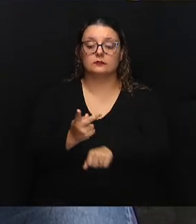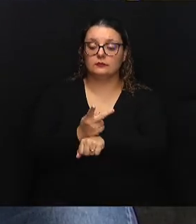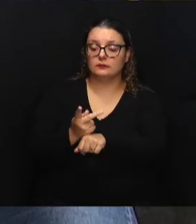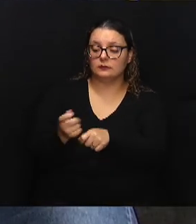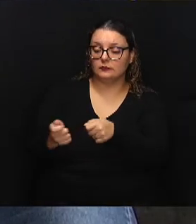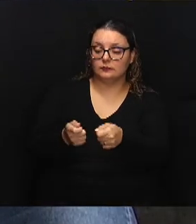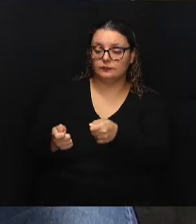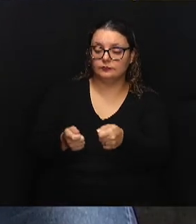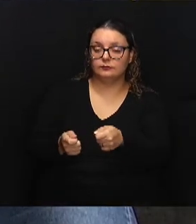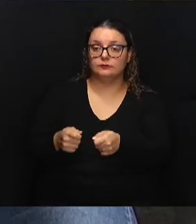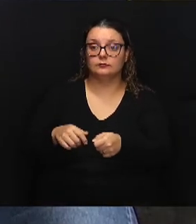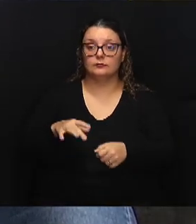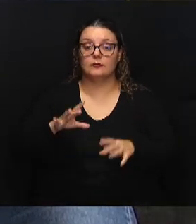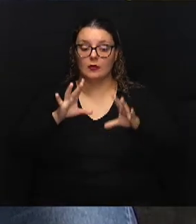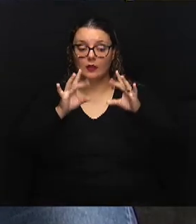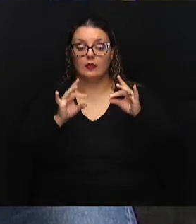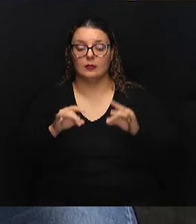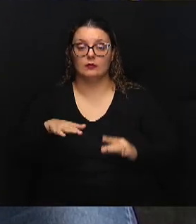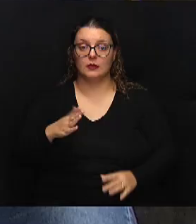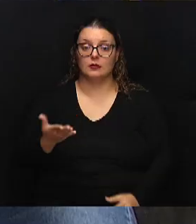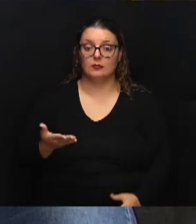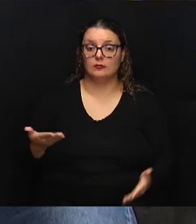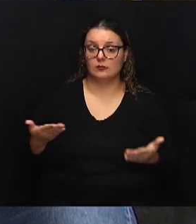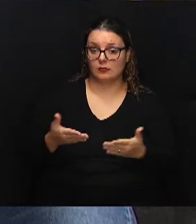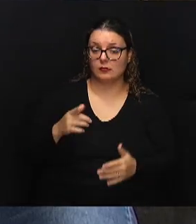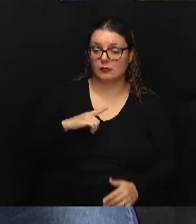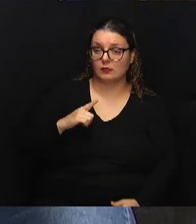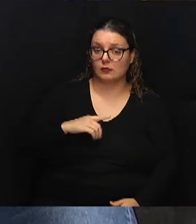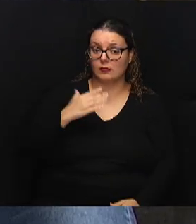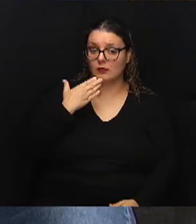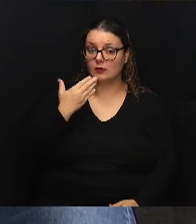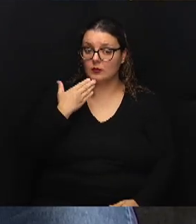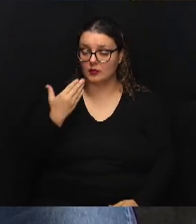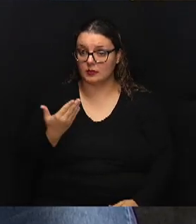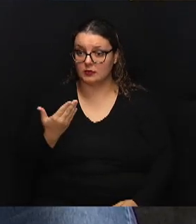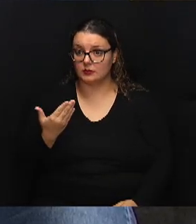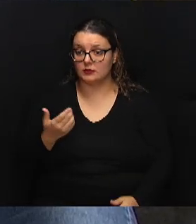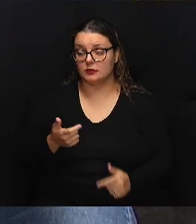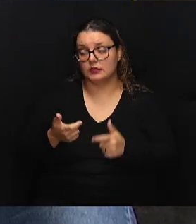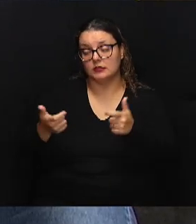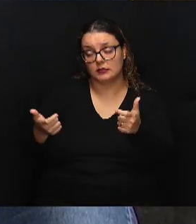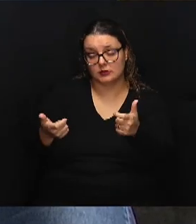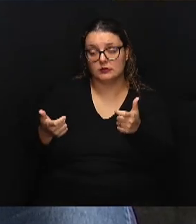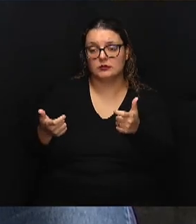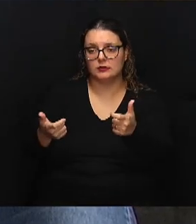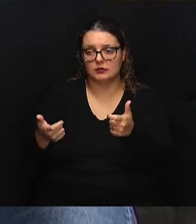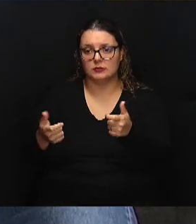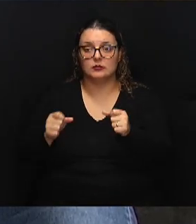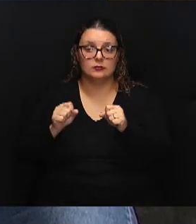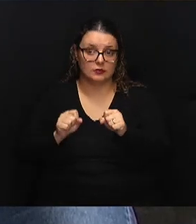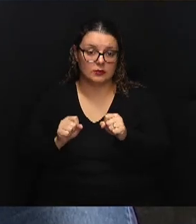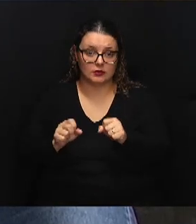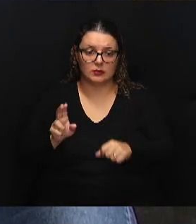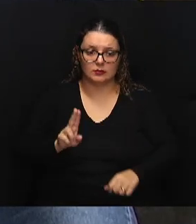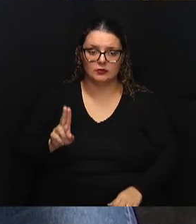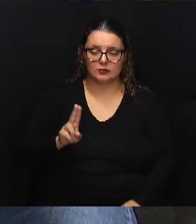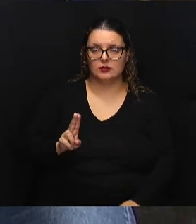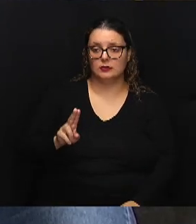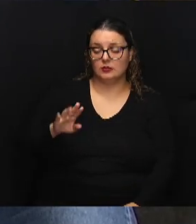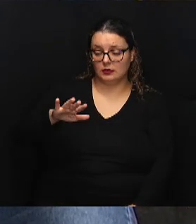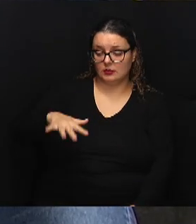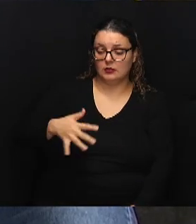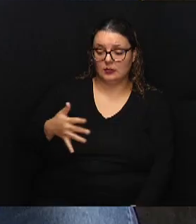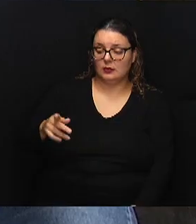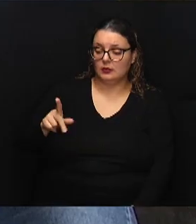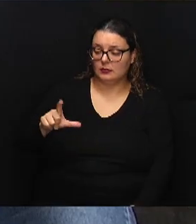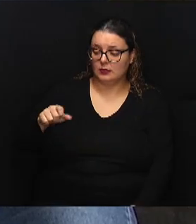controle mais apurado. E hoje em dia eles têm uma facilidade muito grande para poder estar usando essas planilhas e